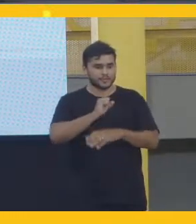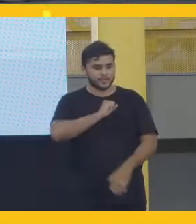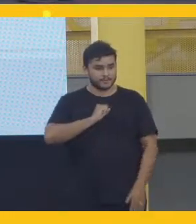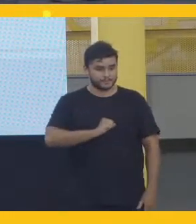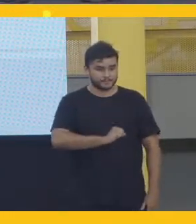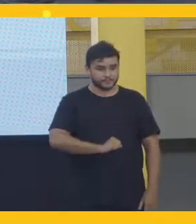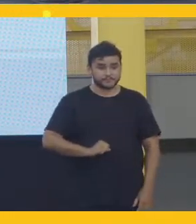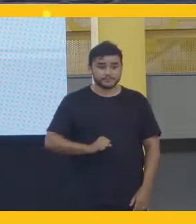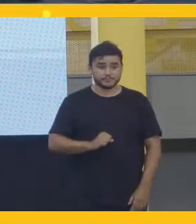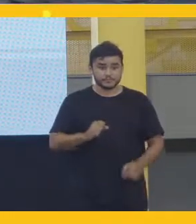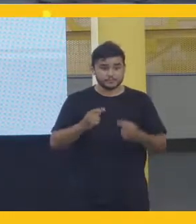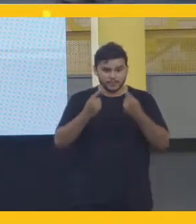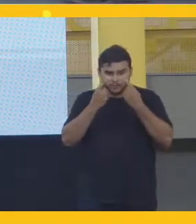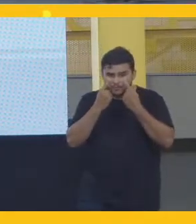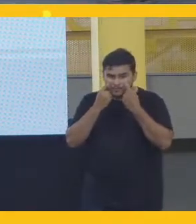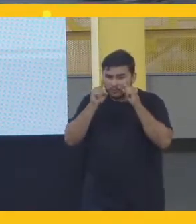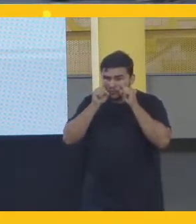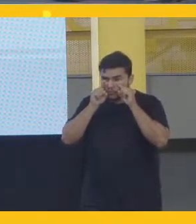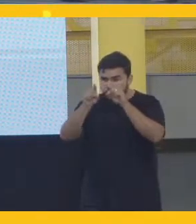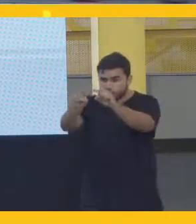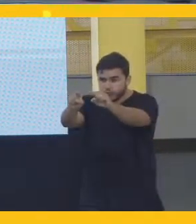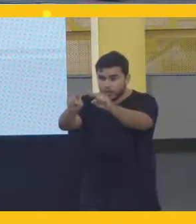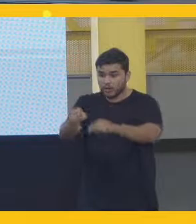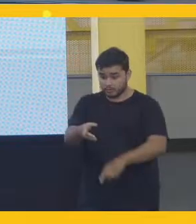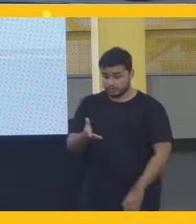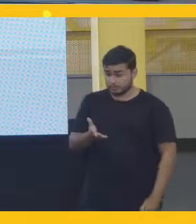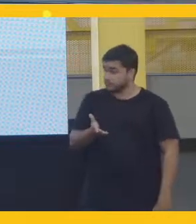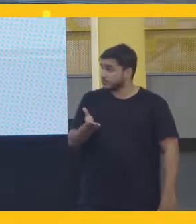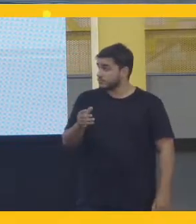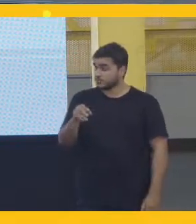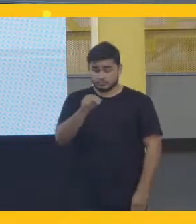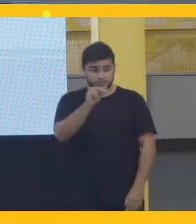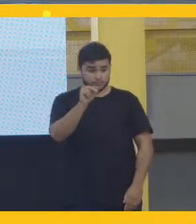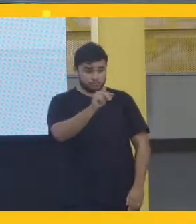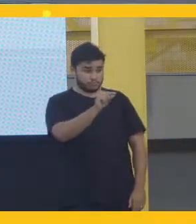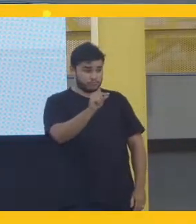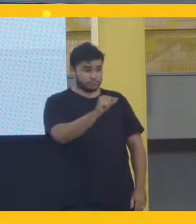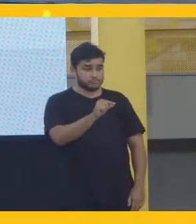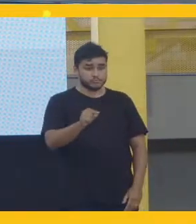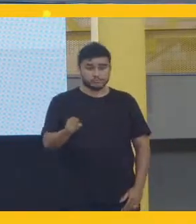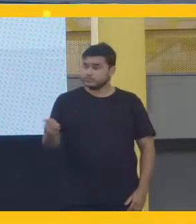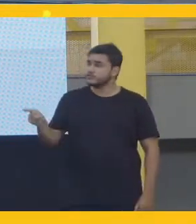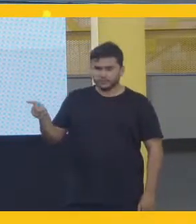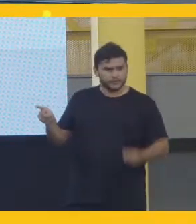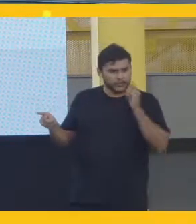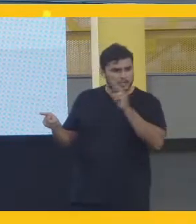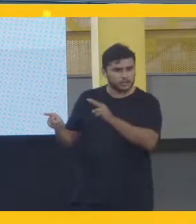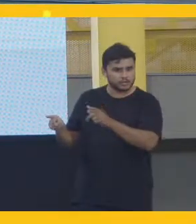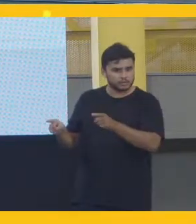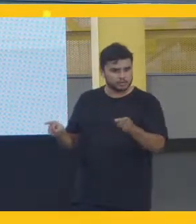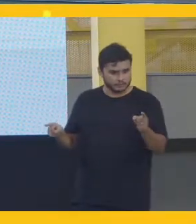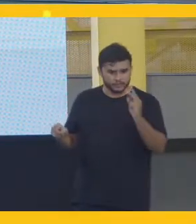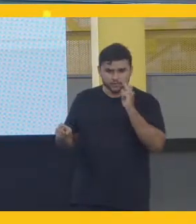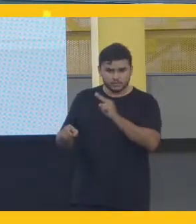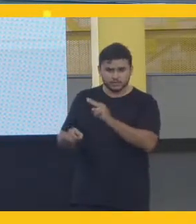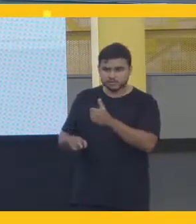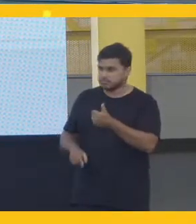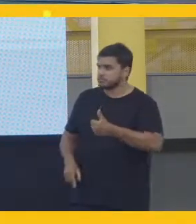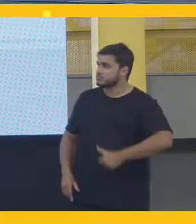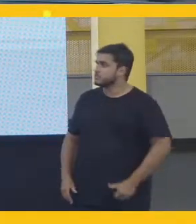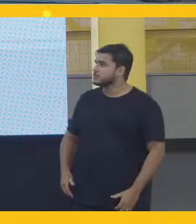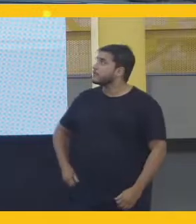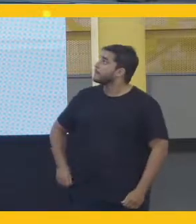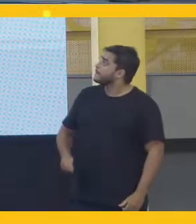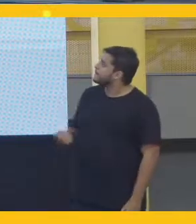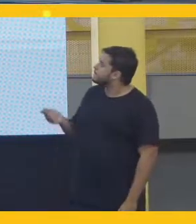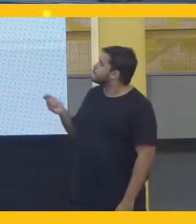Raio de luz, raio de luz, raio de luz. Você está vendo o raio de luz? Se eu não sei